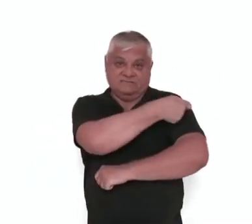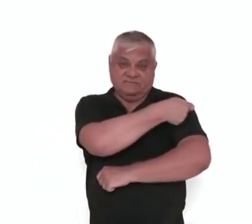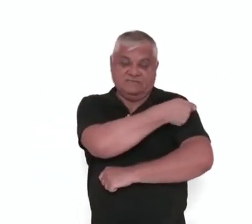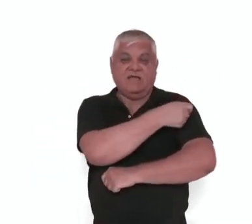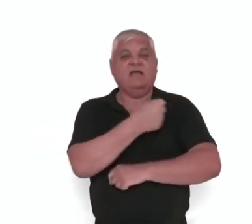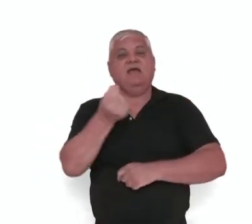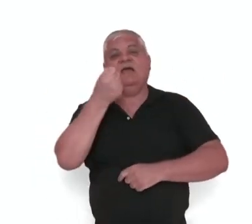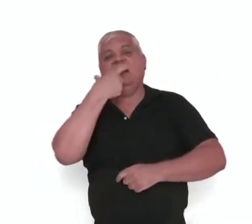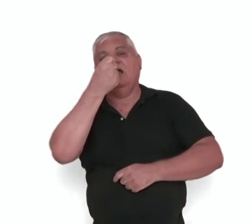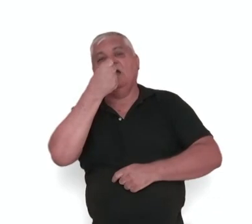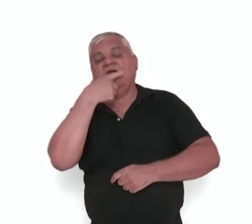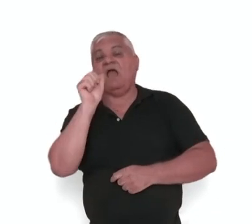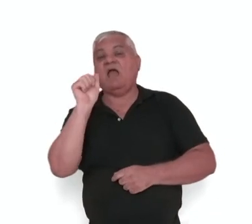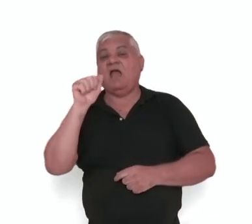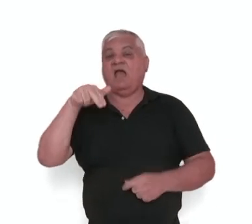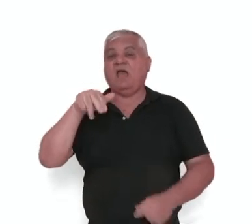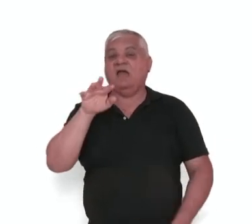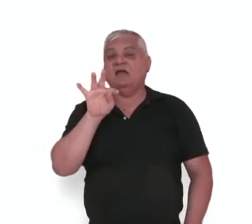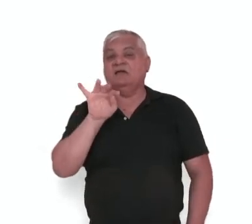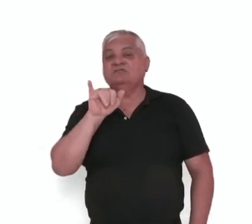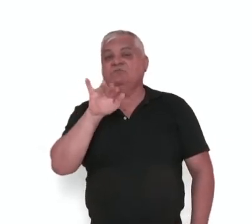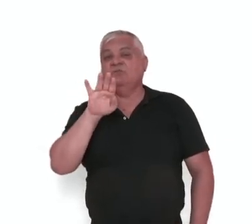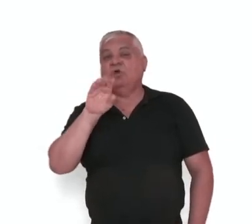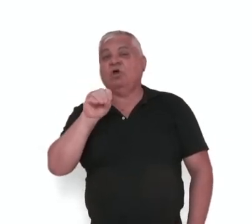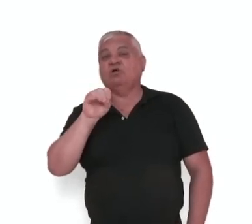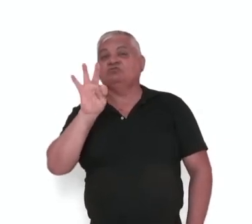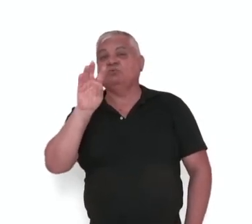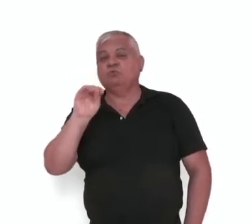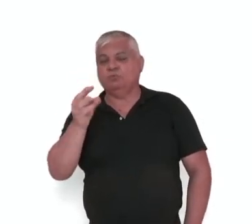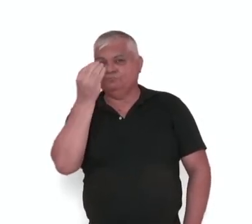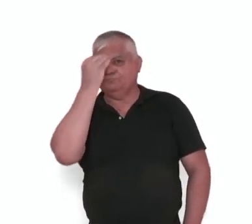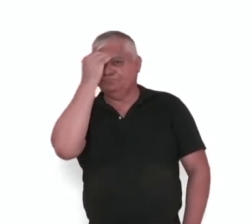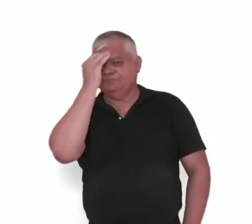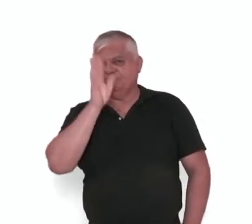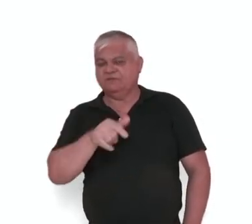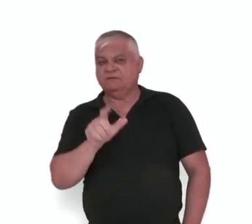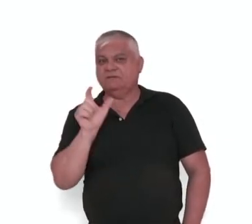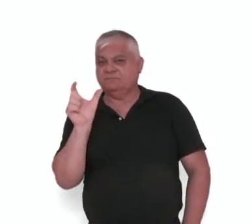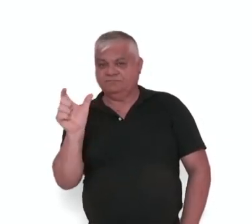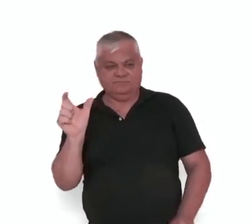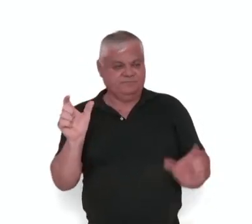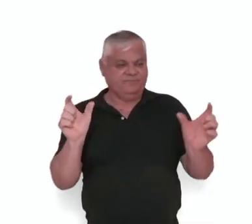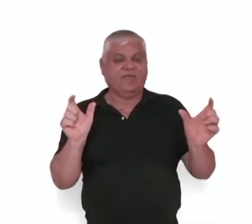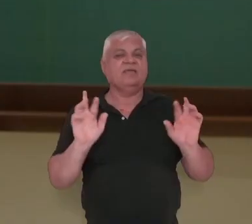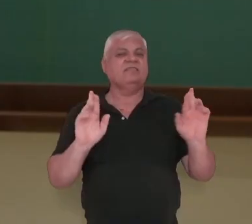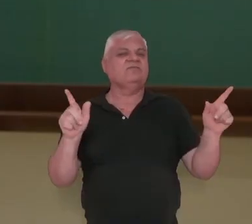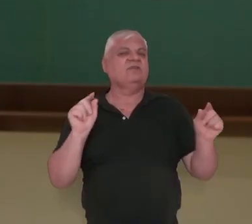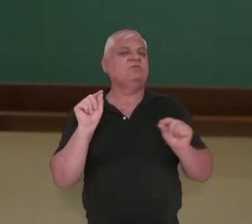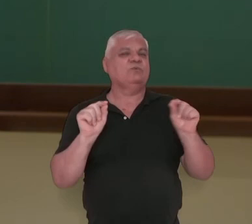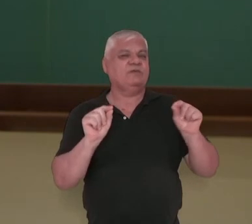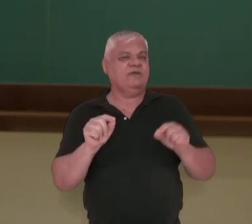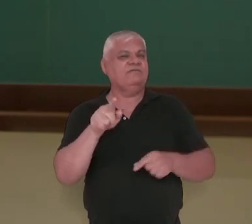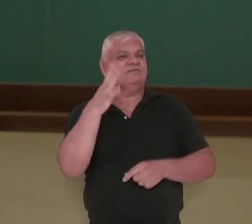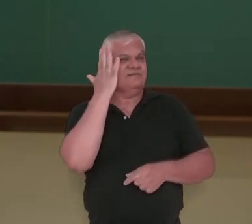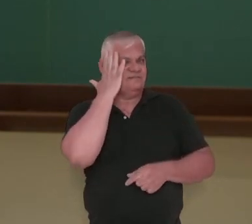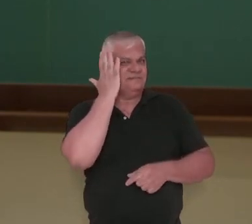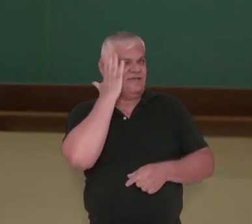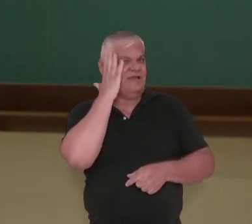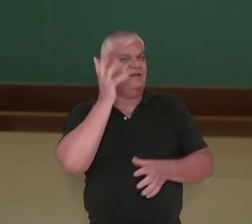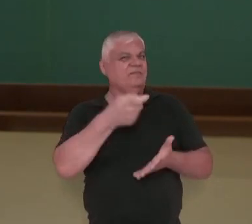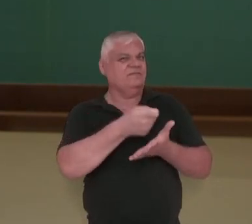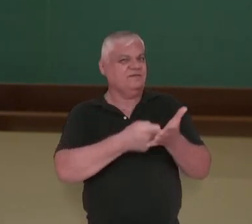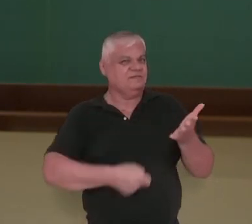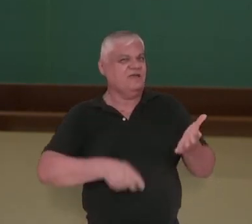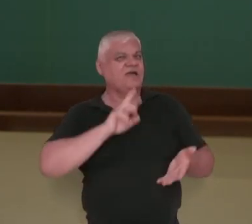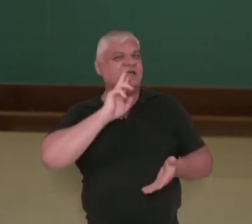e um antibiótico? Eu já sei que isso aí já está gravado na tua mente. Eu tenho certeza que você vai mandar muito bem na realização dessa